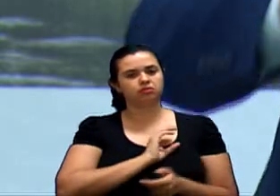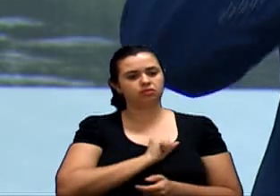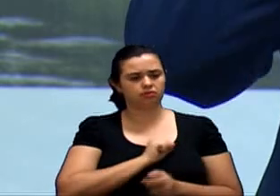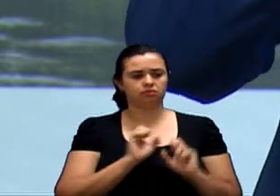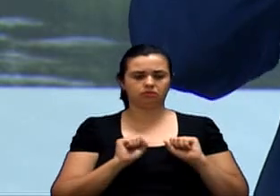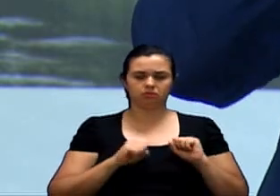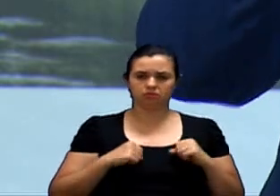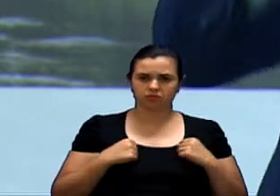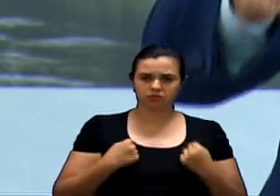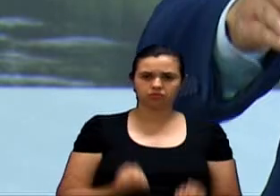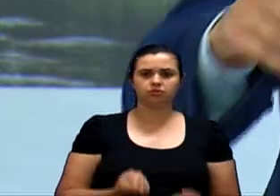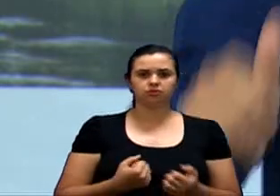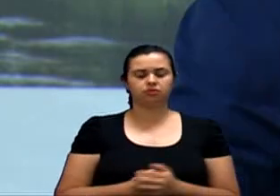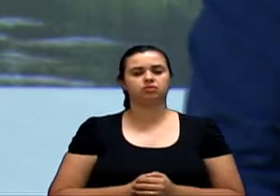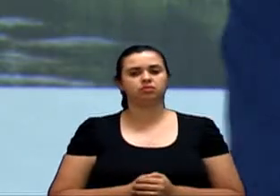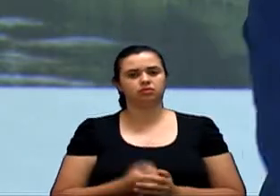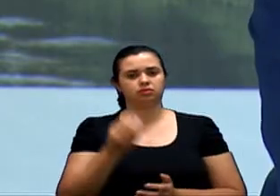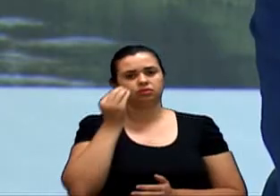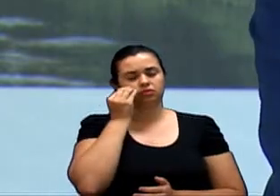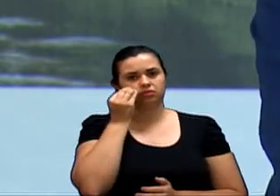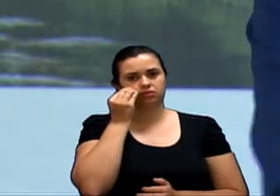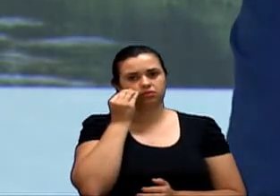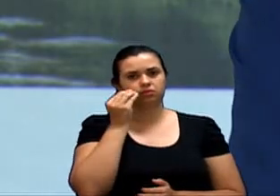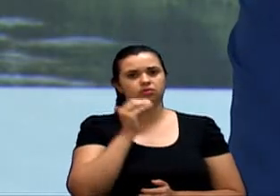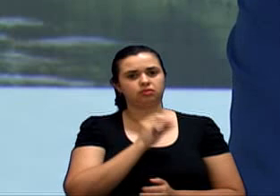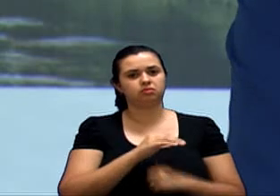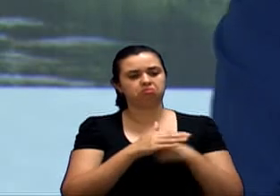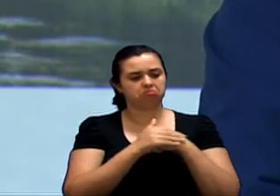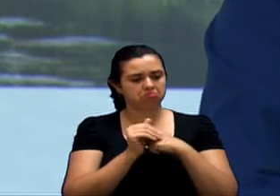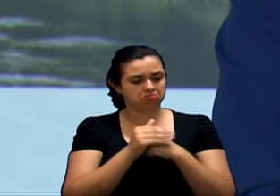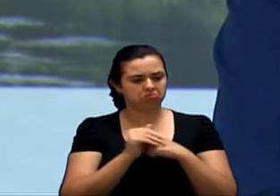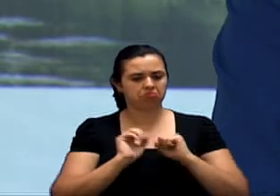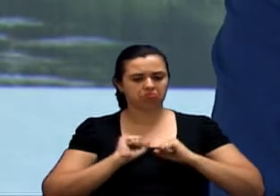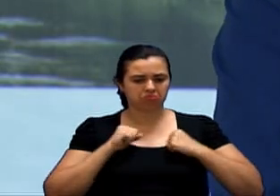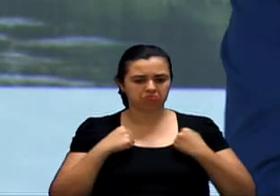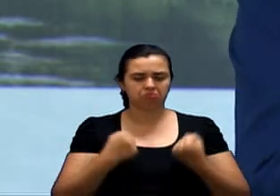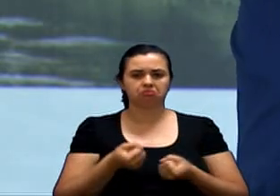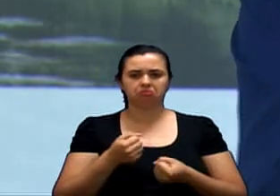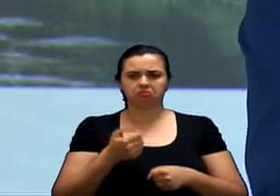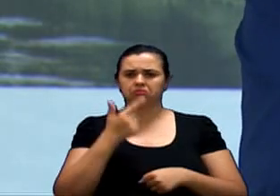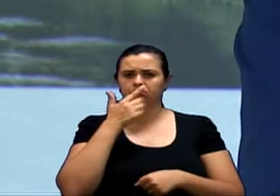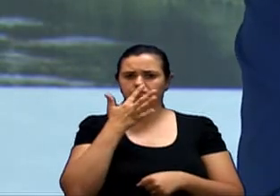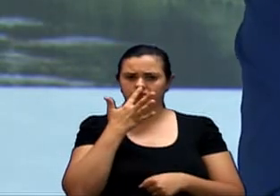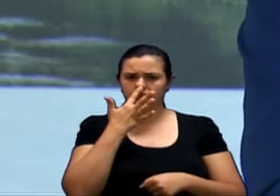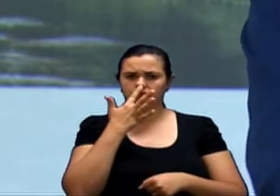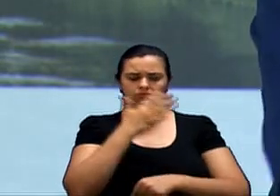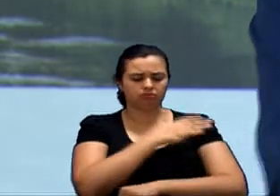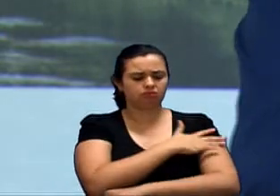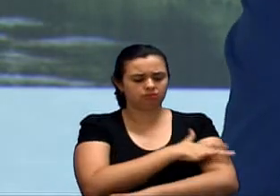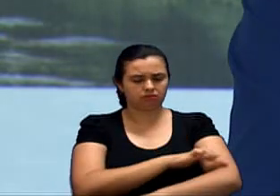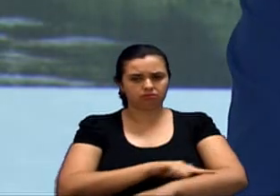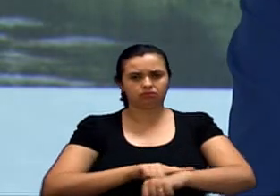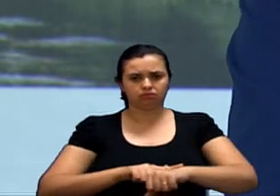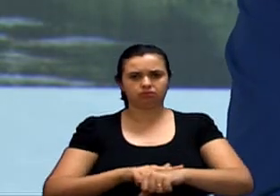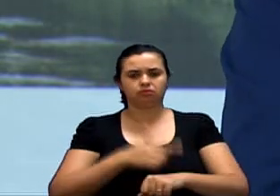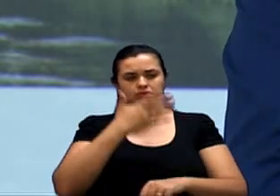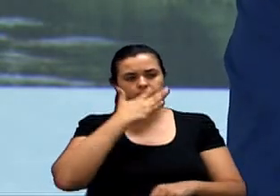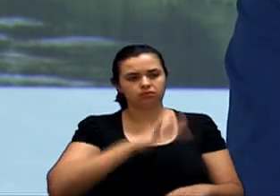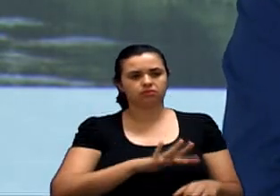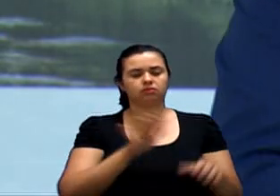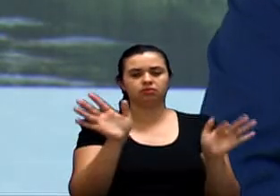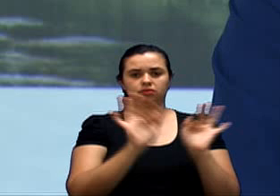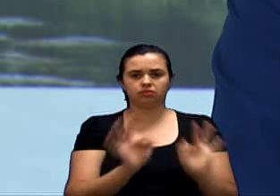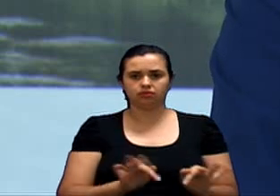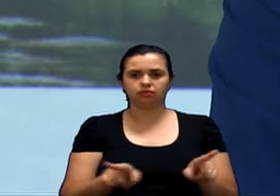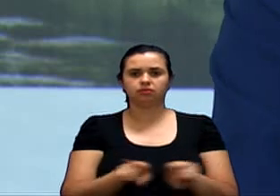afinco, toda a parte que ela faz, com muito carinho, muita dedicação, tenho muito respeito pelo trabalho da Criança Feliz, tenho muito respeito pelo trabalho do